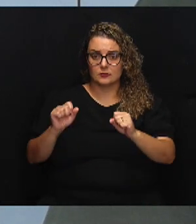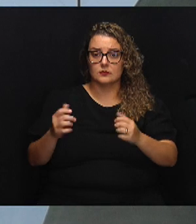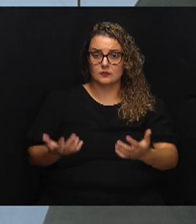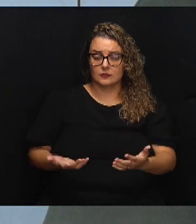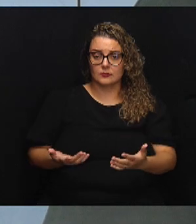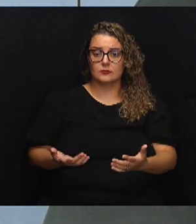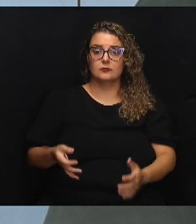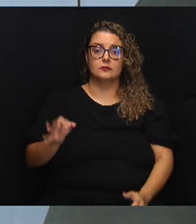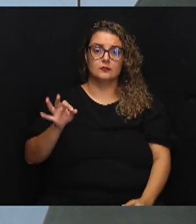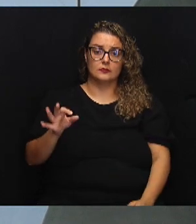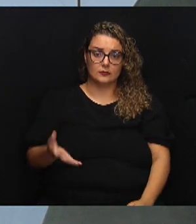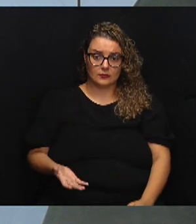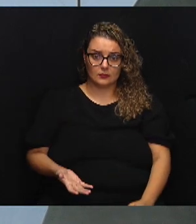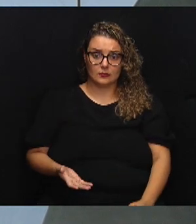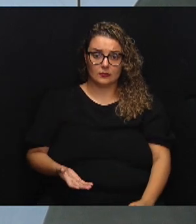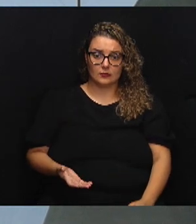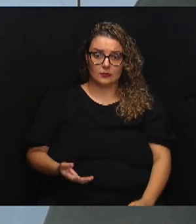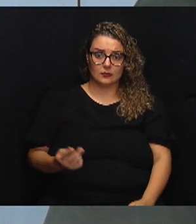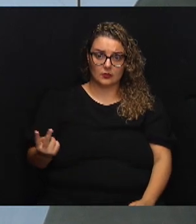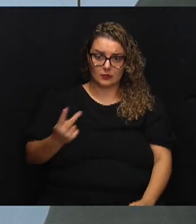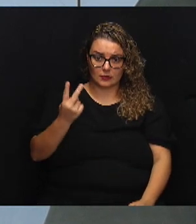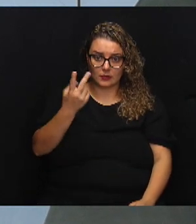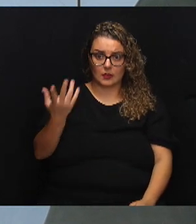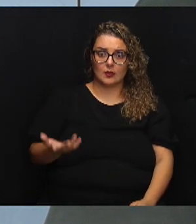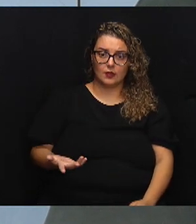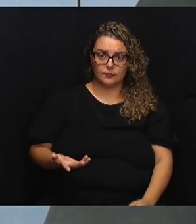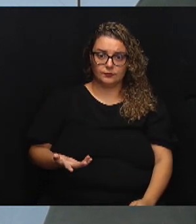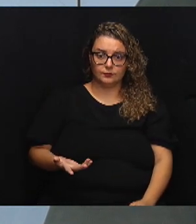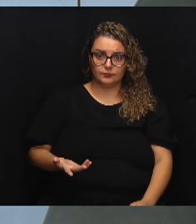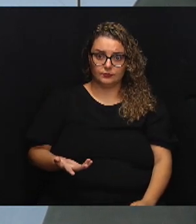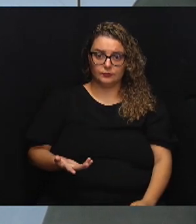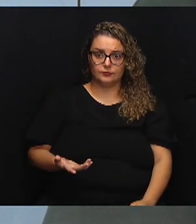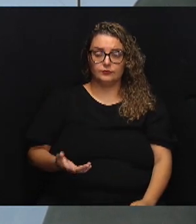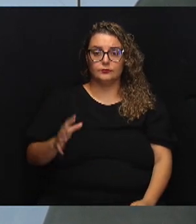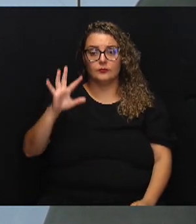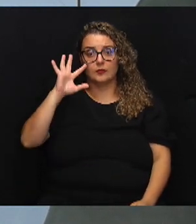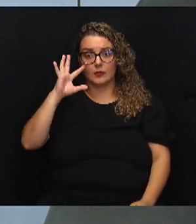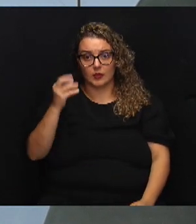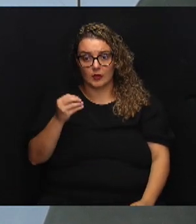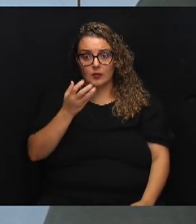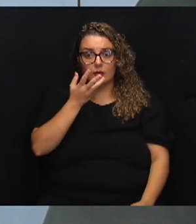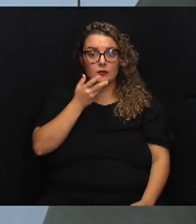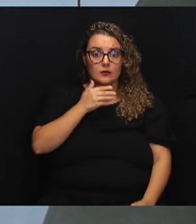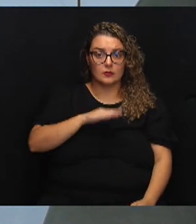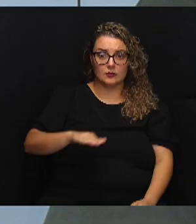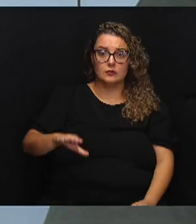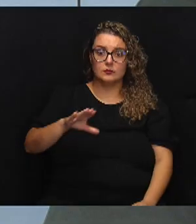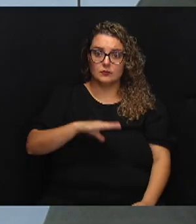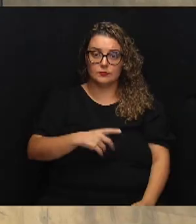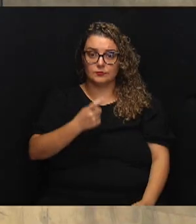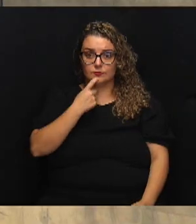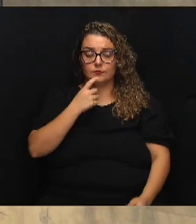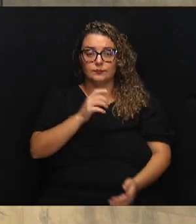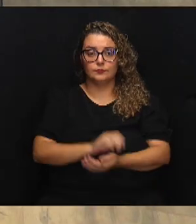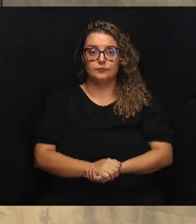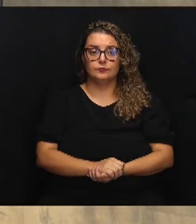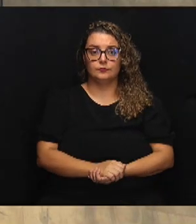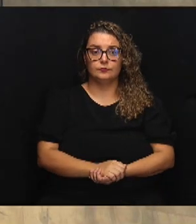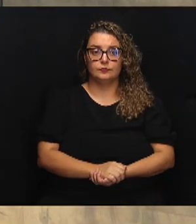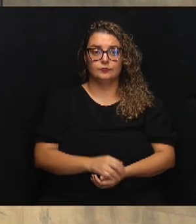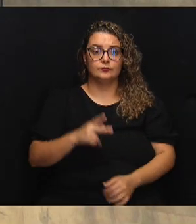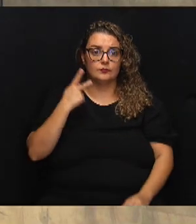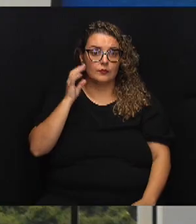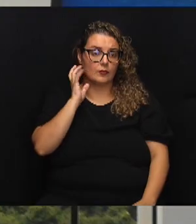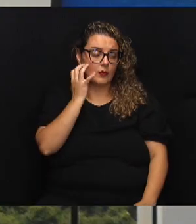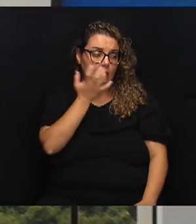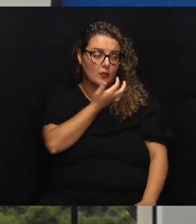com certeza, agregar valores e valorizar, né, o conhecimento das crianças aqui na cidade de Campinas. Vereador Herbert Ganem,